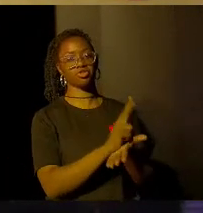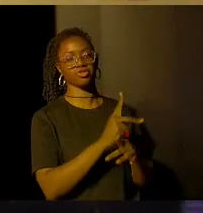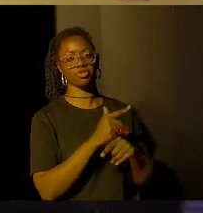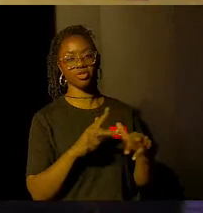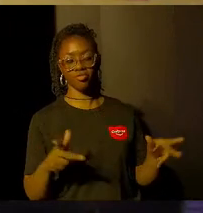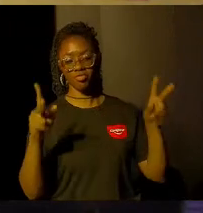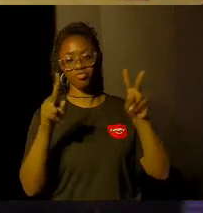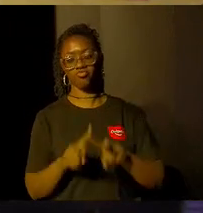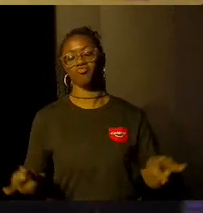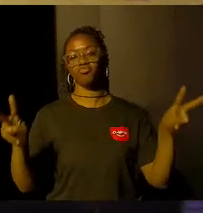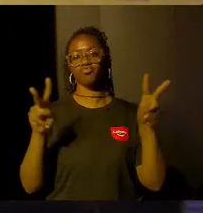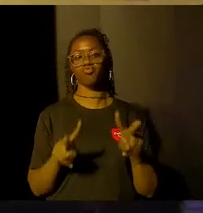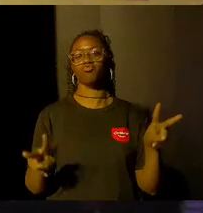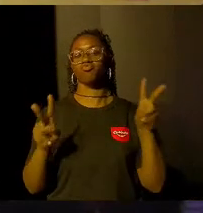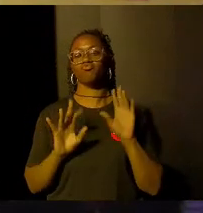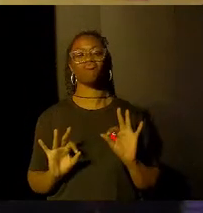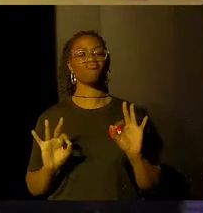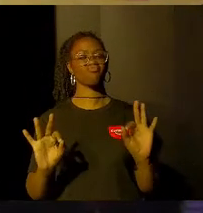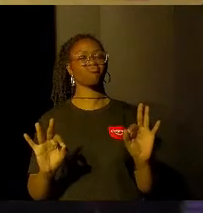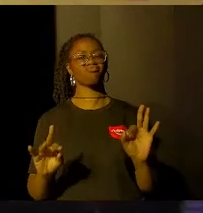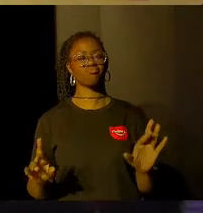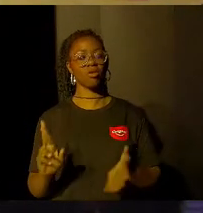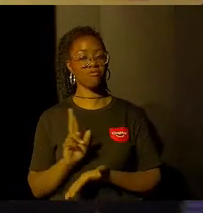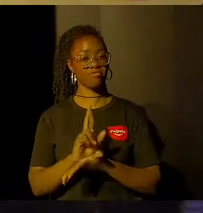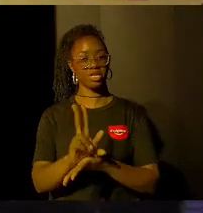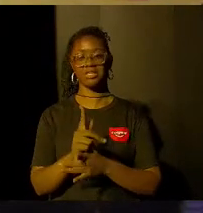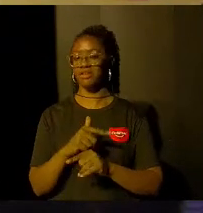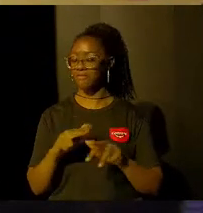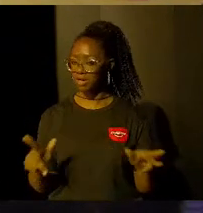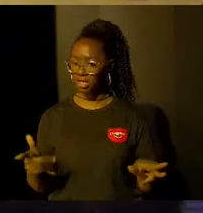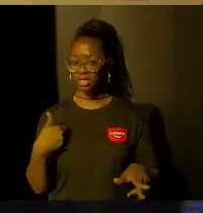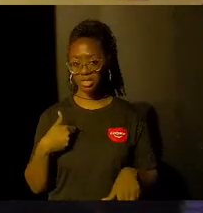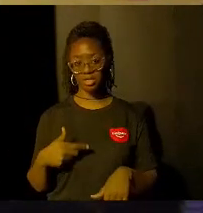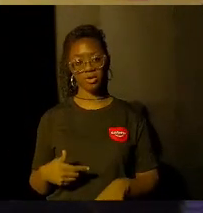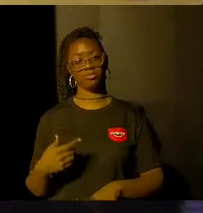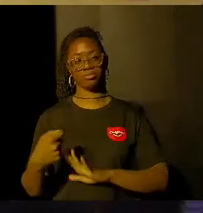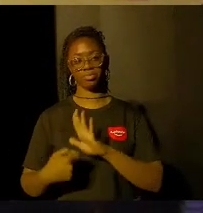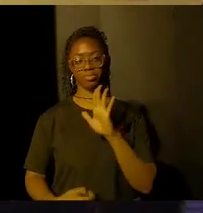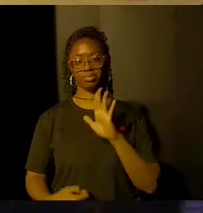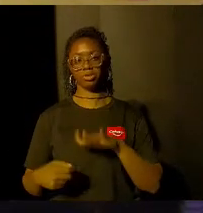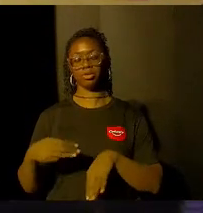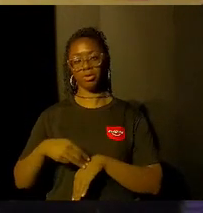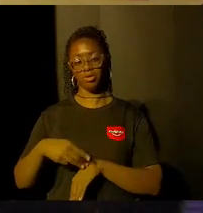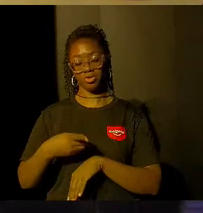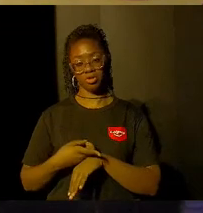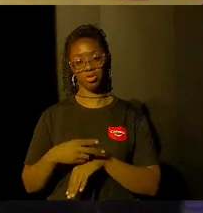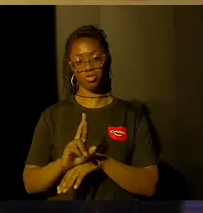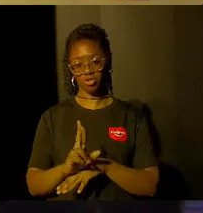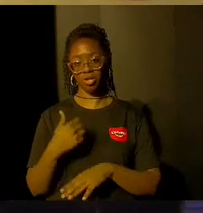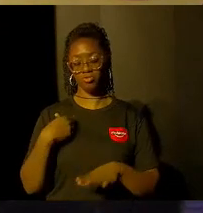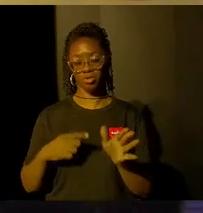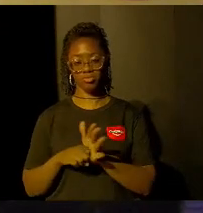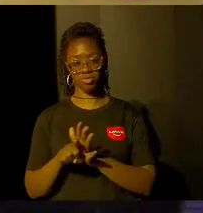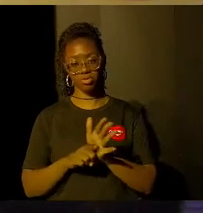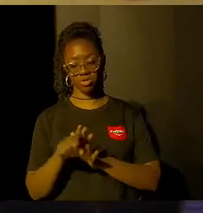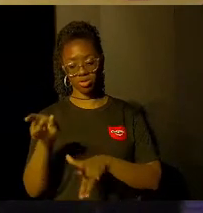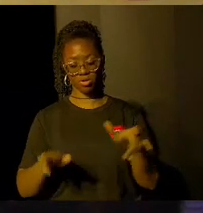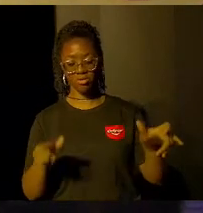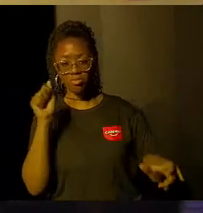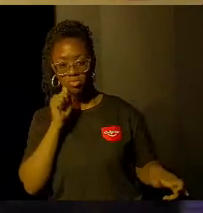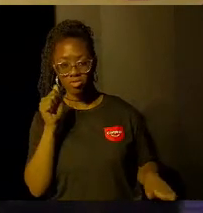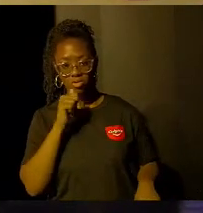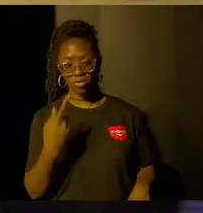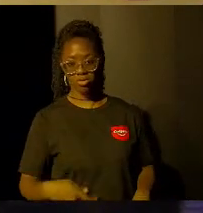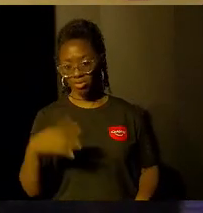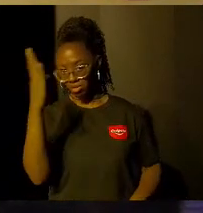visíveis porque na Minha tese de doutorado eu vou pesquisar a escrita de mulheres negras no Brasil encontro a carta